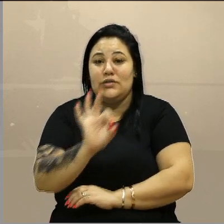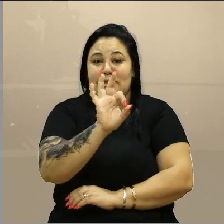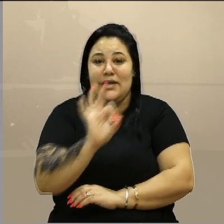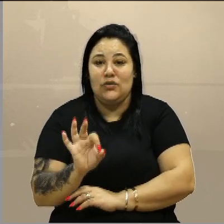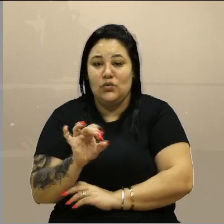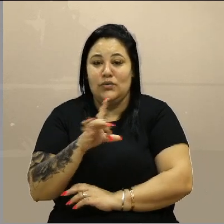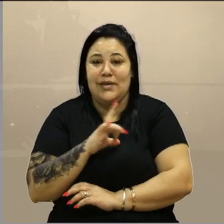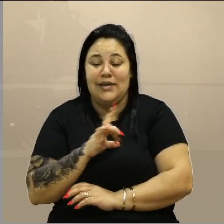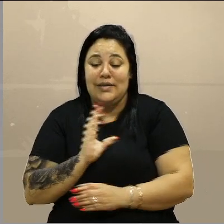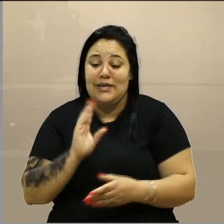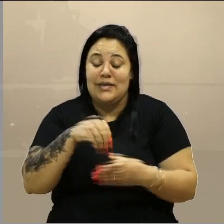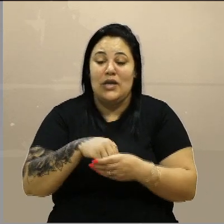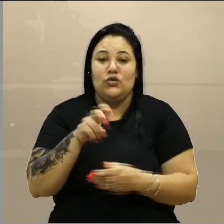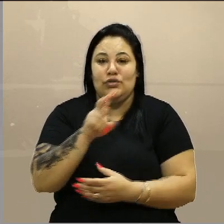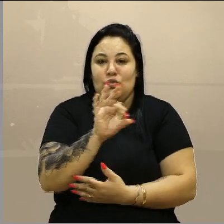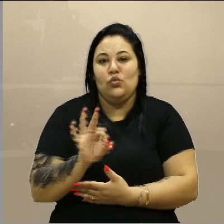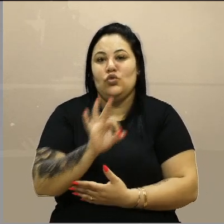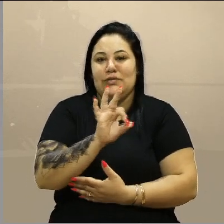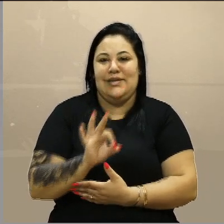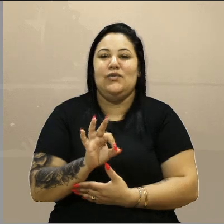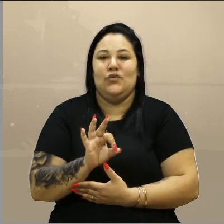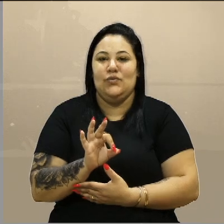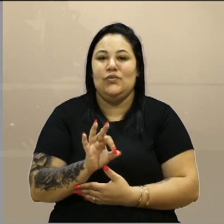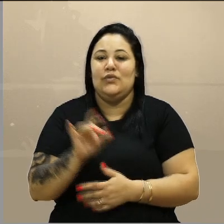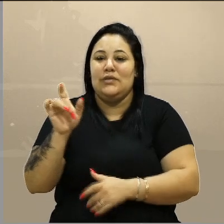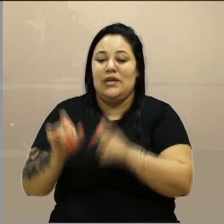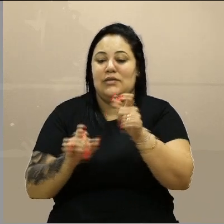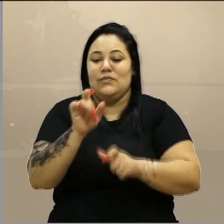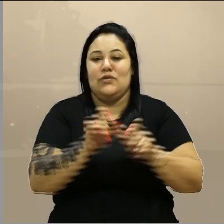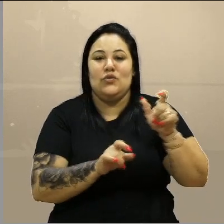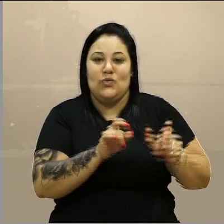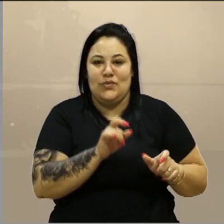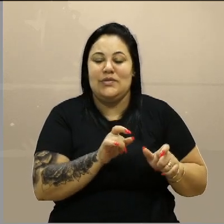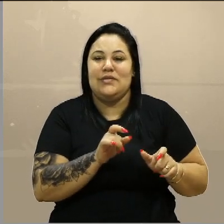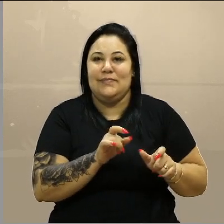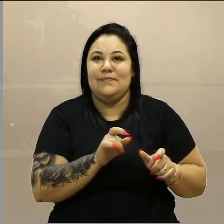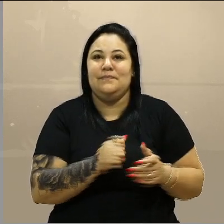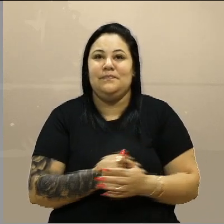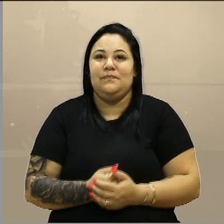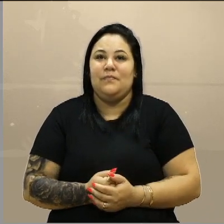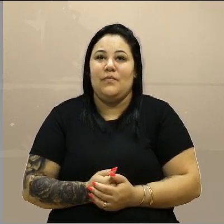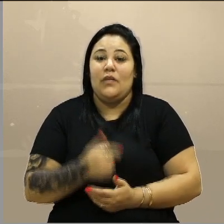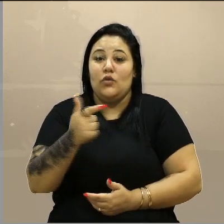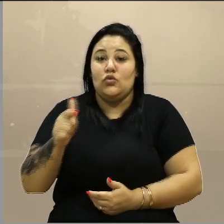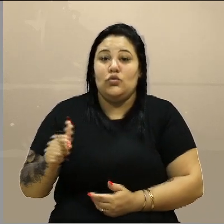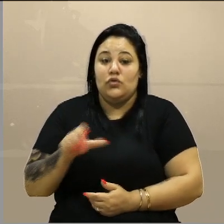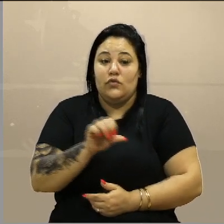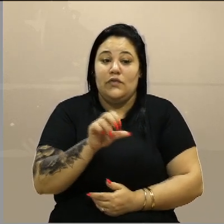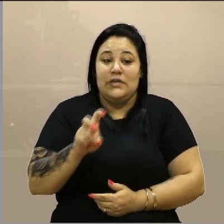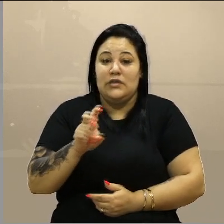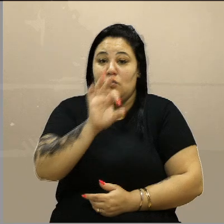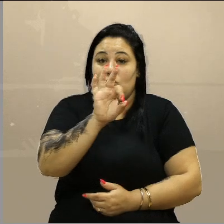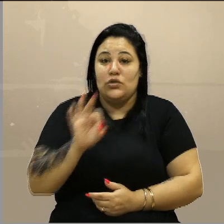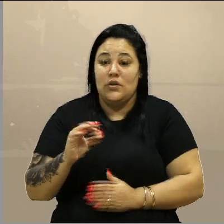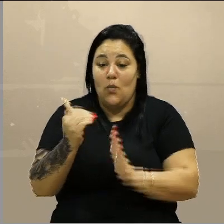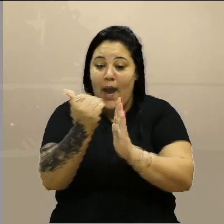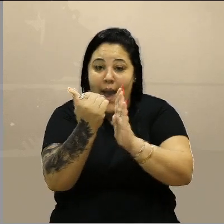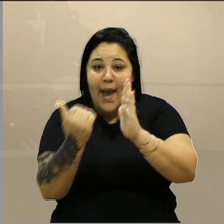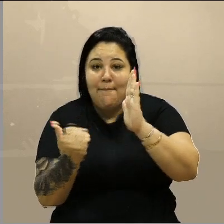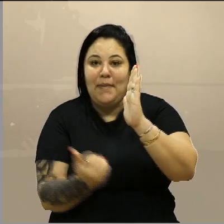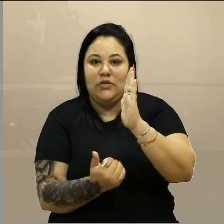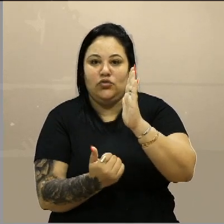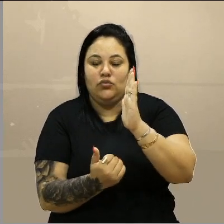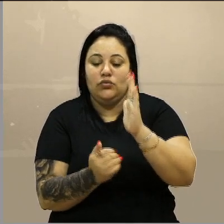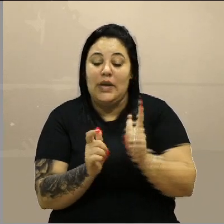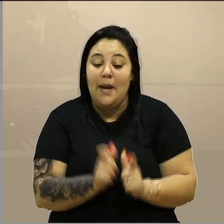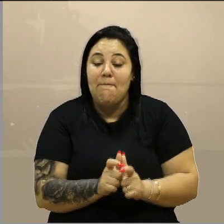dos 5%, dentro das pessoas mais proeficientes na ciência. E o resto, os 95% abaixo disso, sendo que a maior